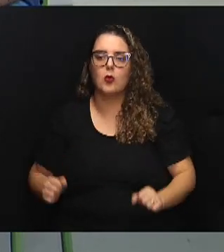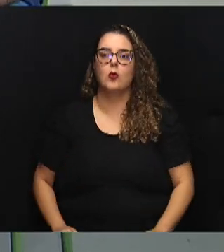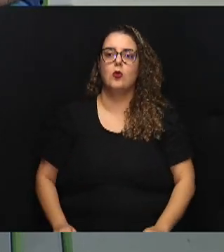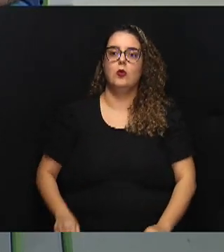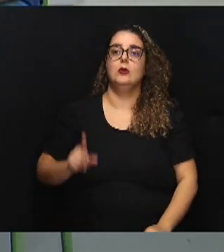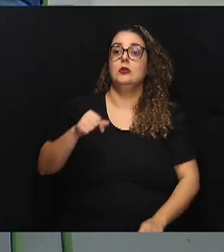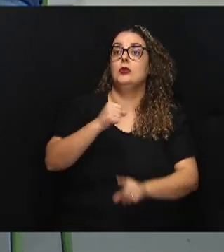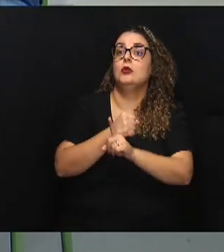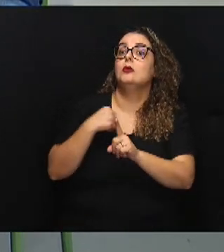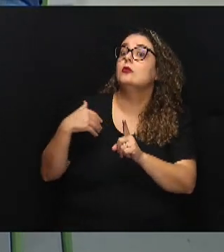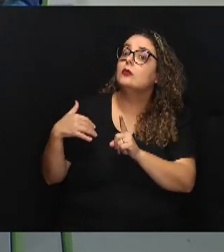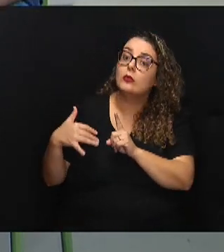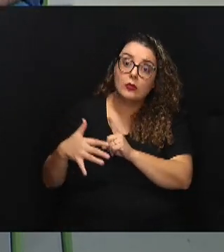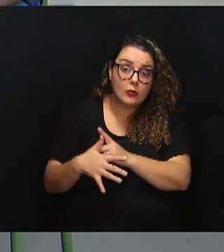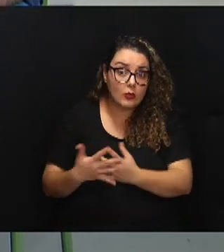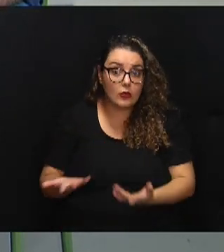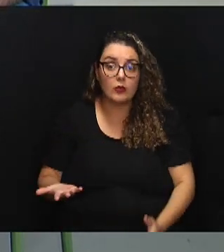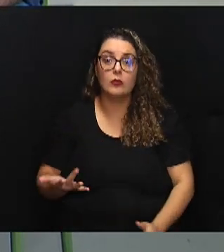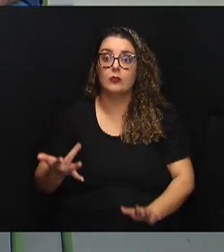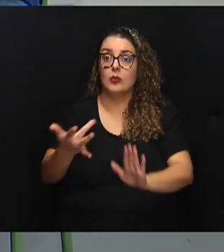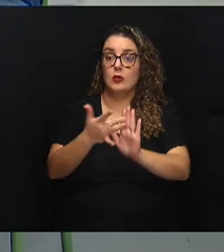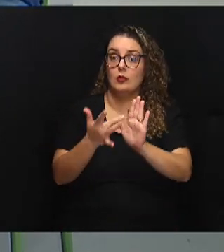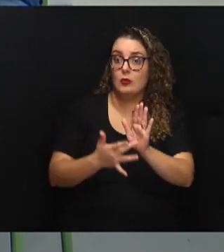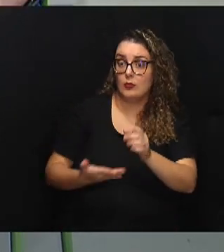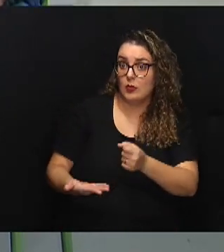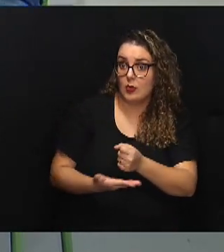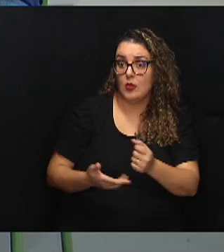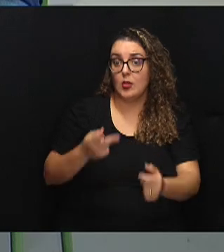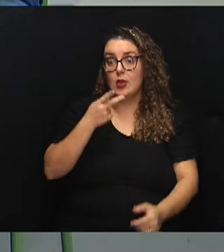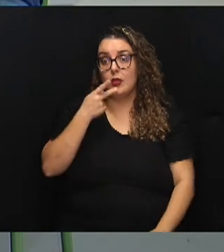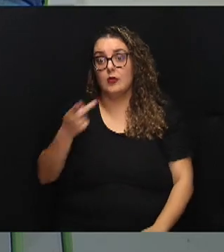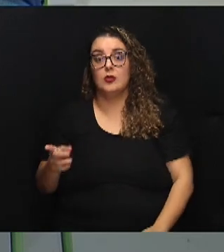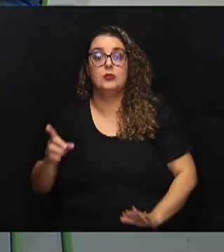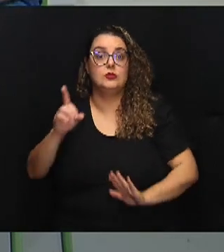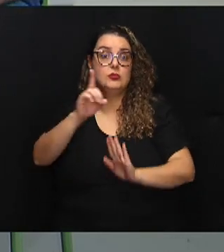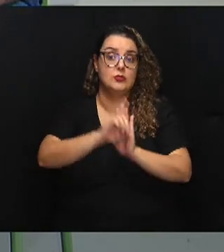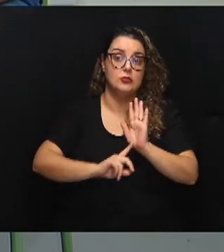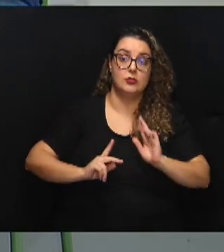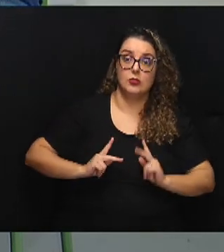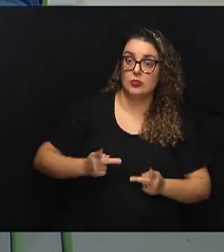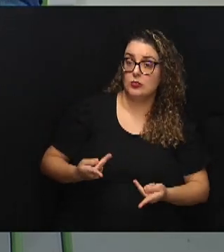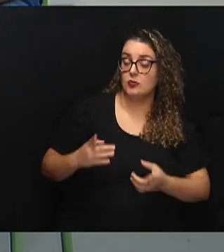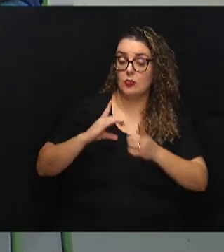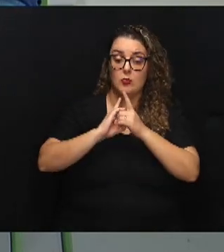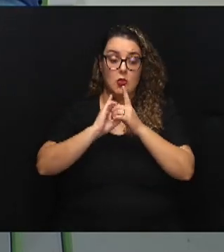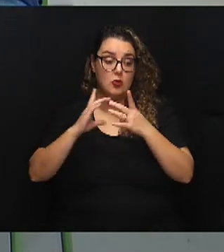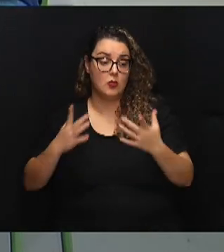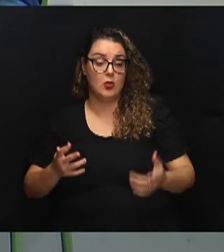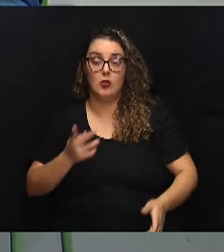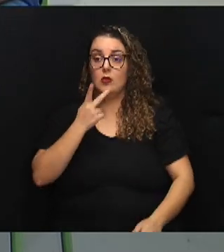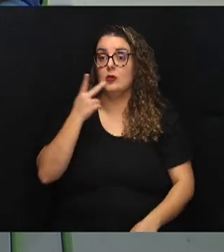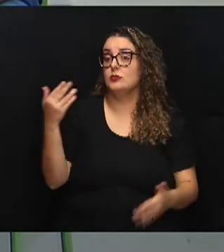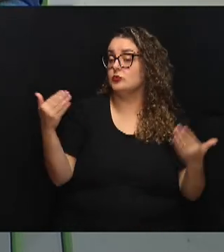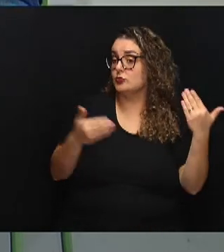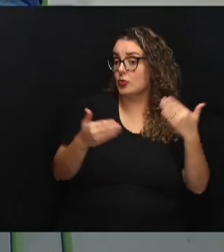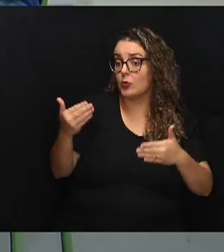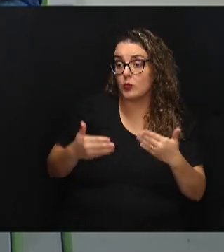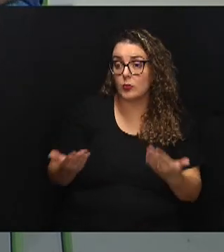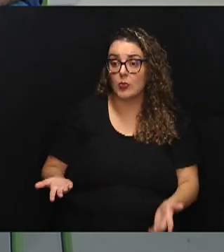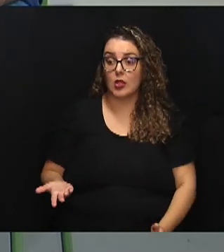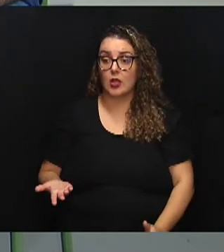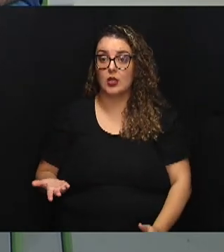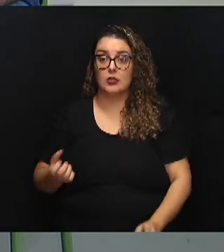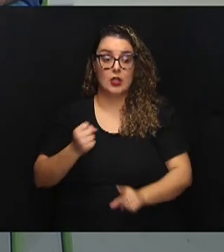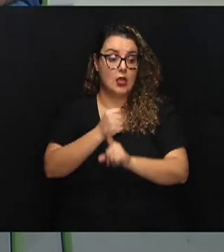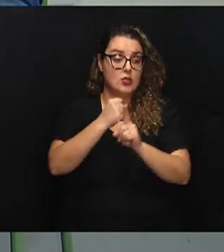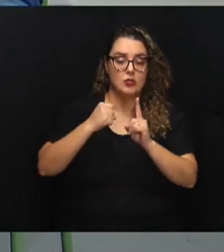uma sociedade pautada aí pelos princípios que falam sobre direitos humanos, que falam sobre democracia, que falam sobre participação na